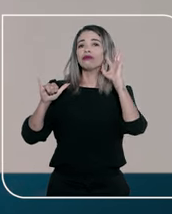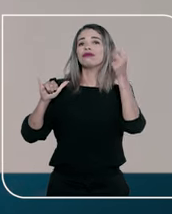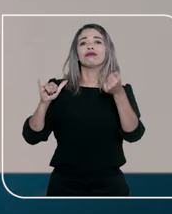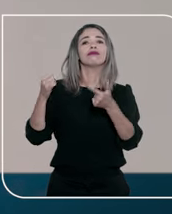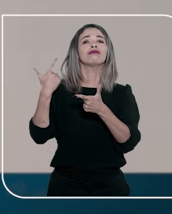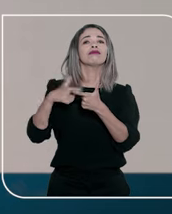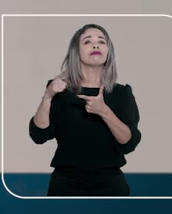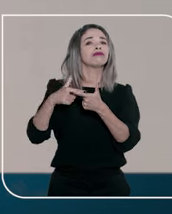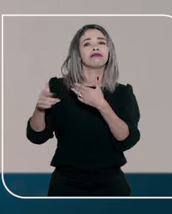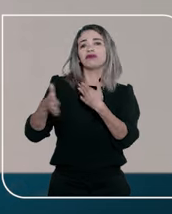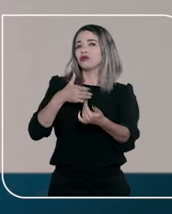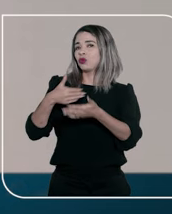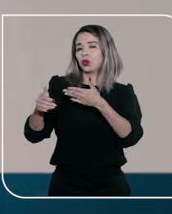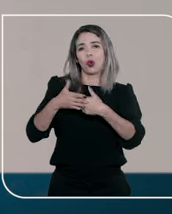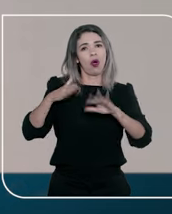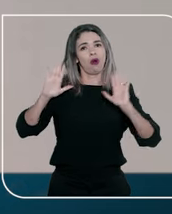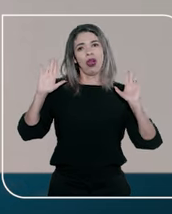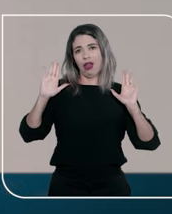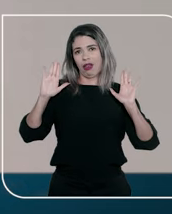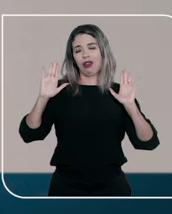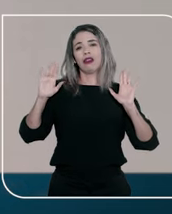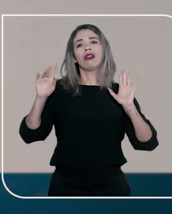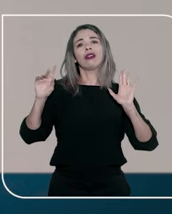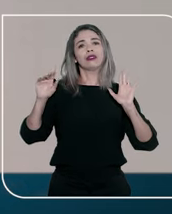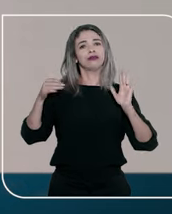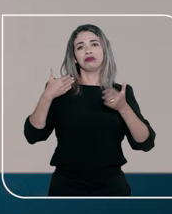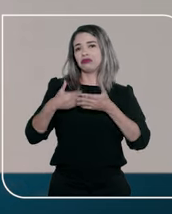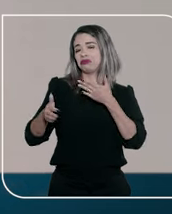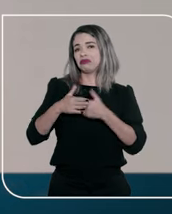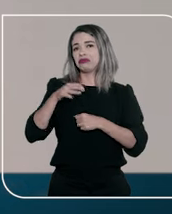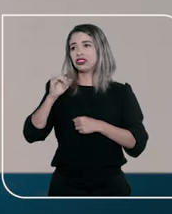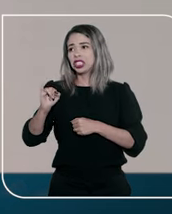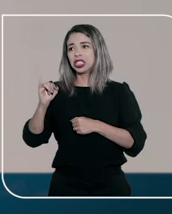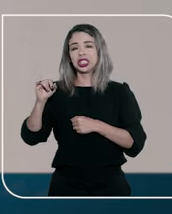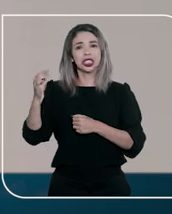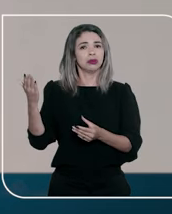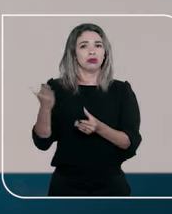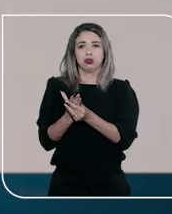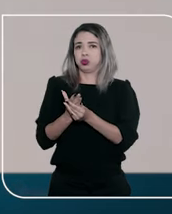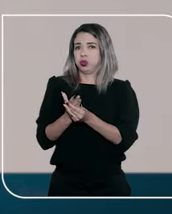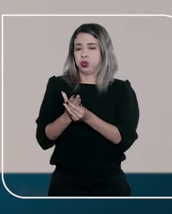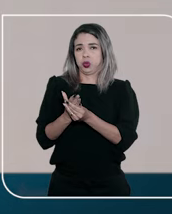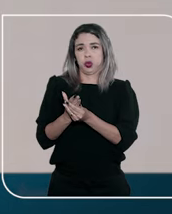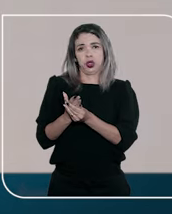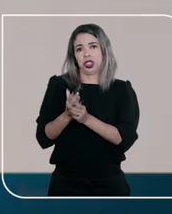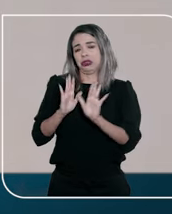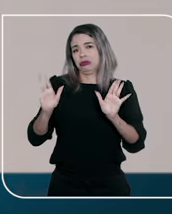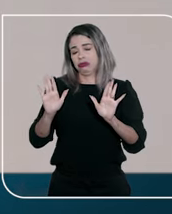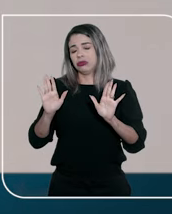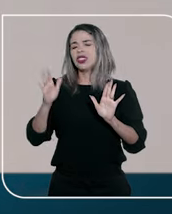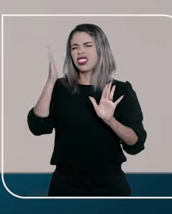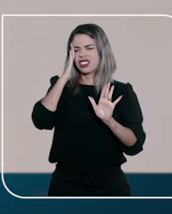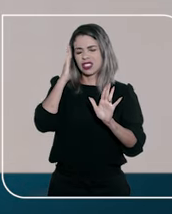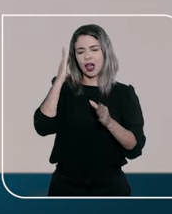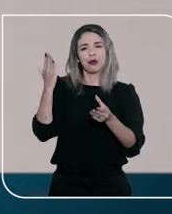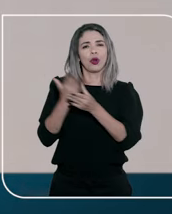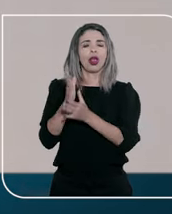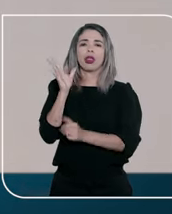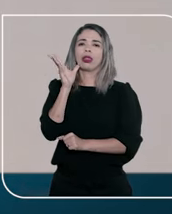qualquer problema relacionado ao transporte, independentemente de uma ação judicial. A ação judicial traz um desgaste e traz um custo para